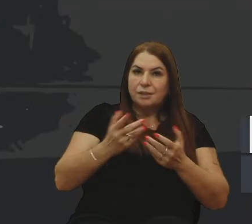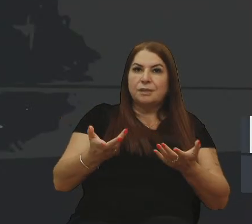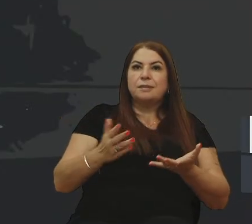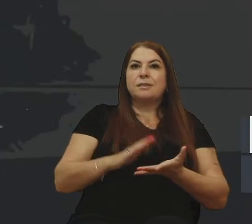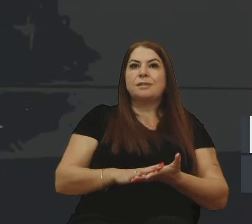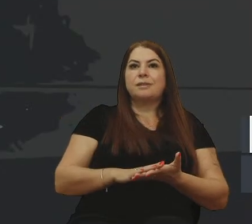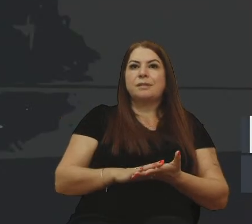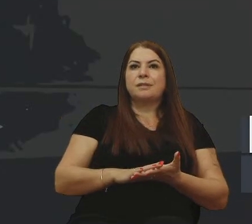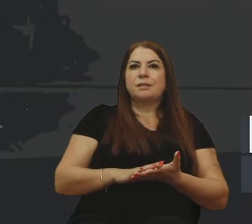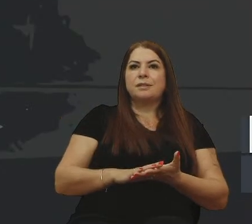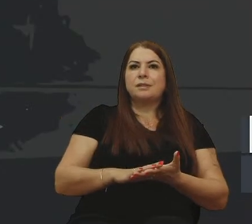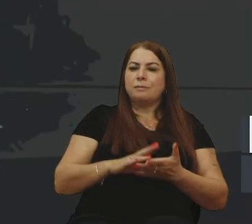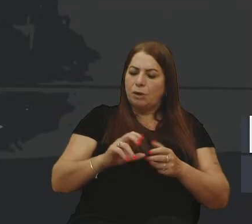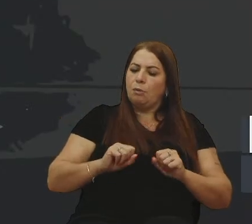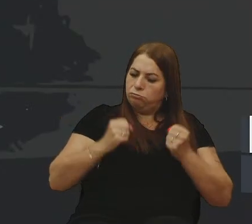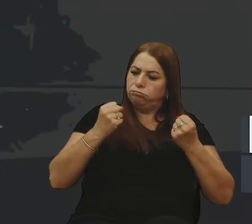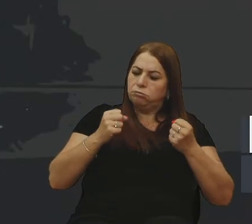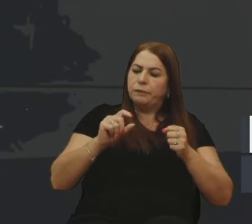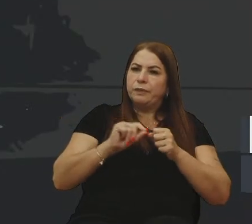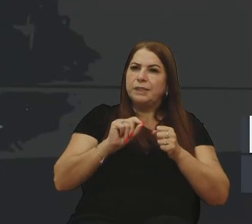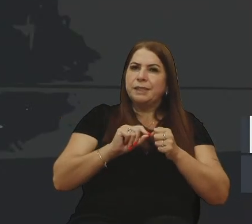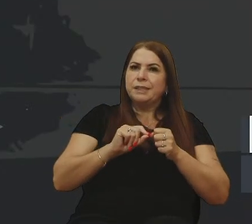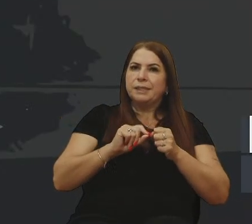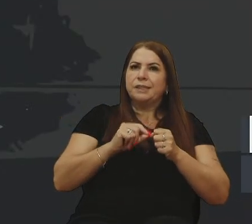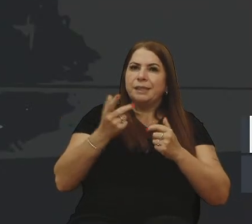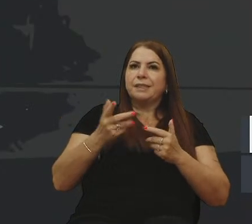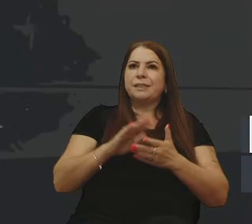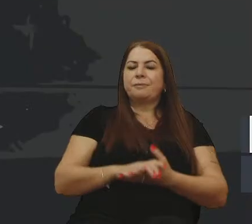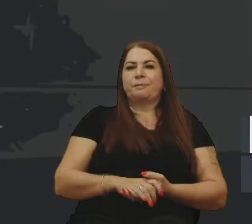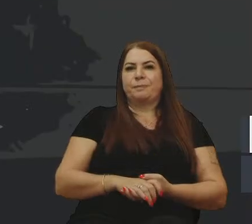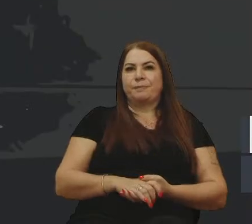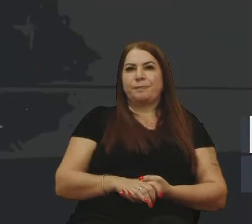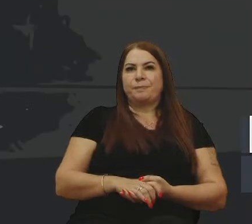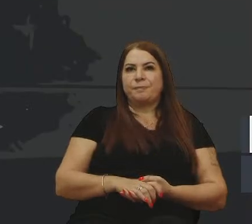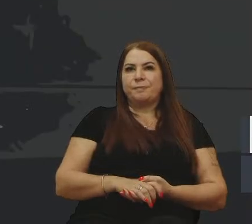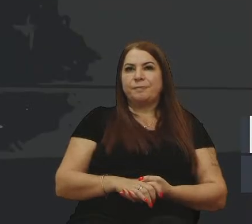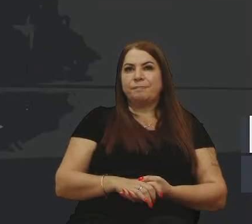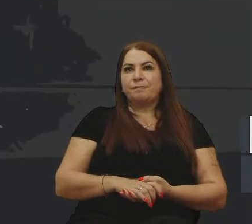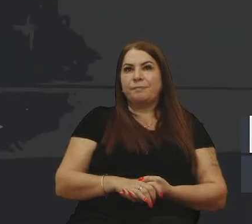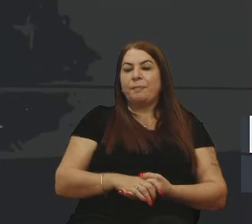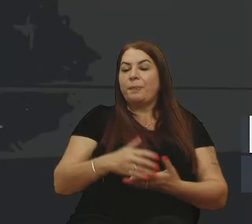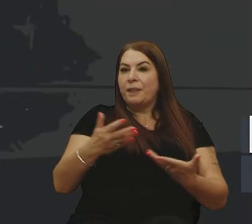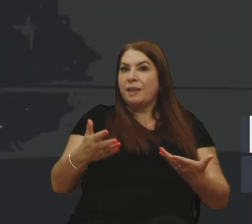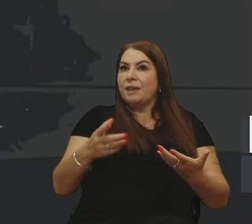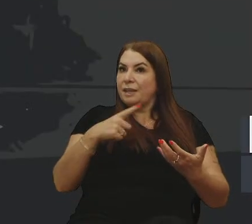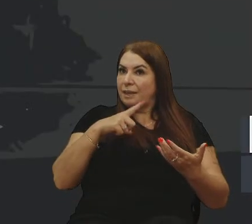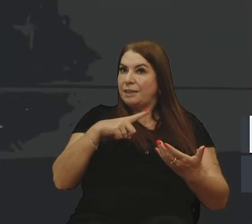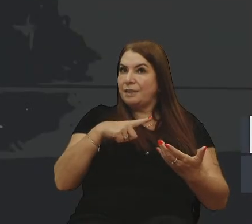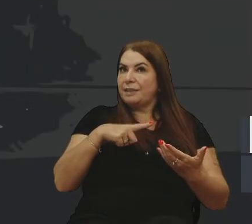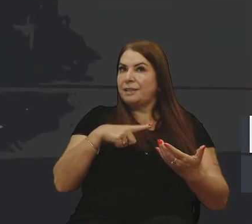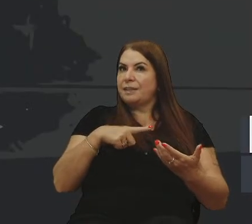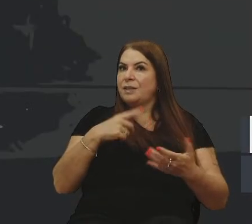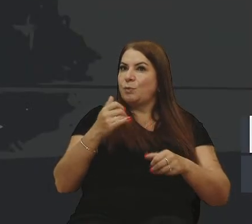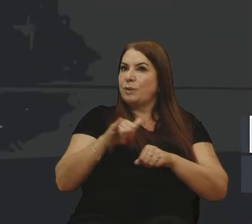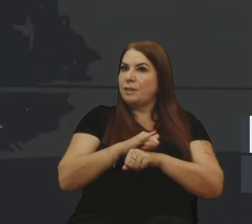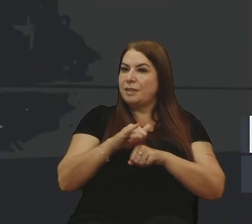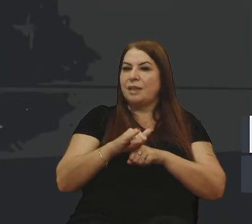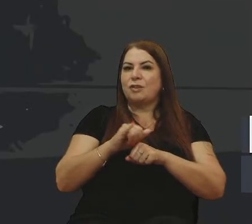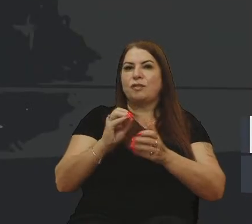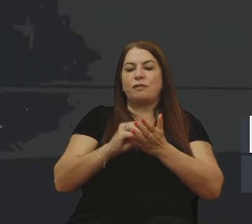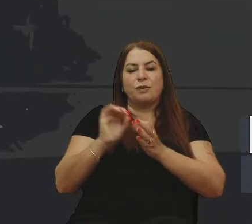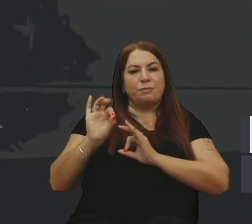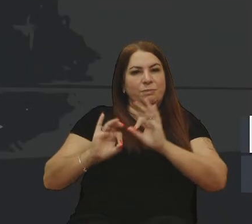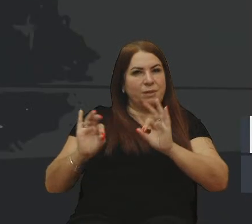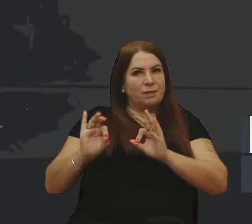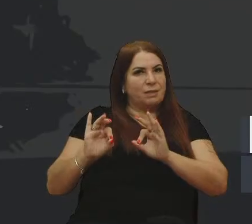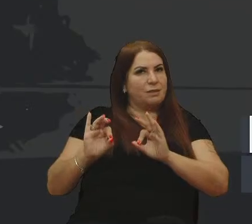Né? Mete a skill do guerreiro e vamos, né? Chega a saltar a veia do braço. E aí é que tá. Falta estratégia, falta preparação. O nosso jogo